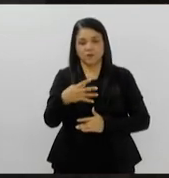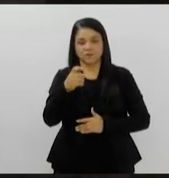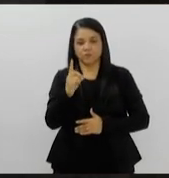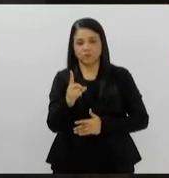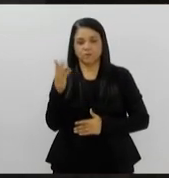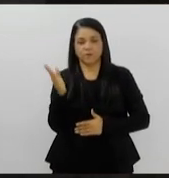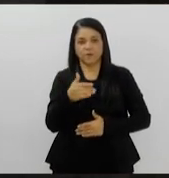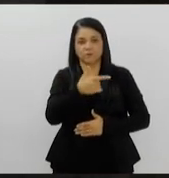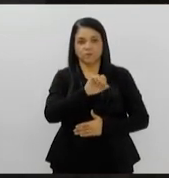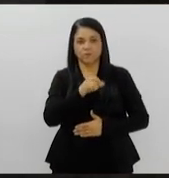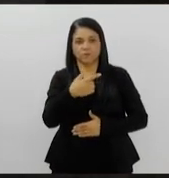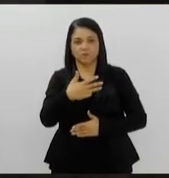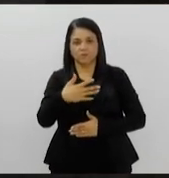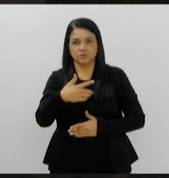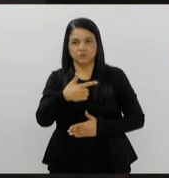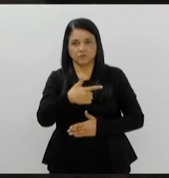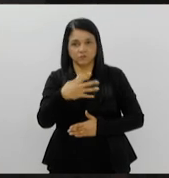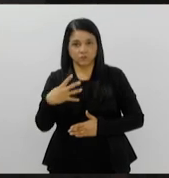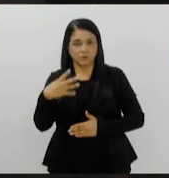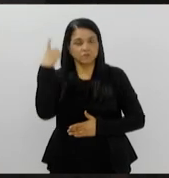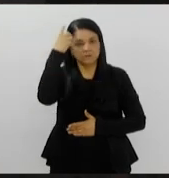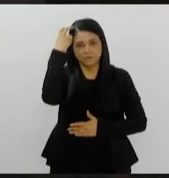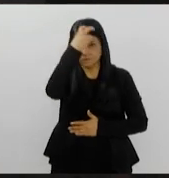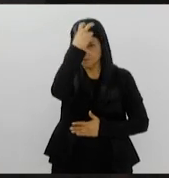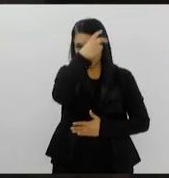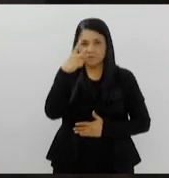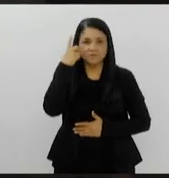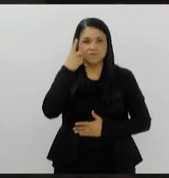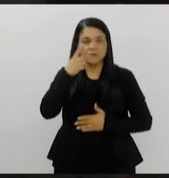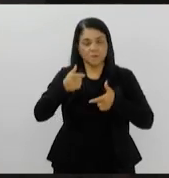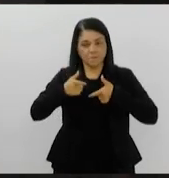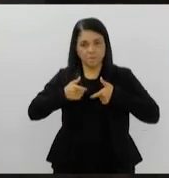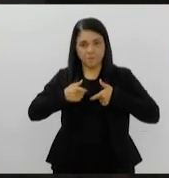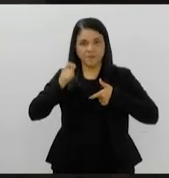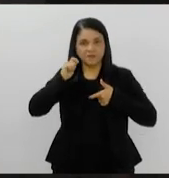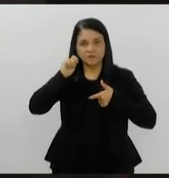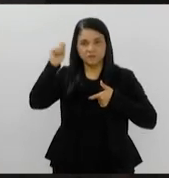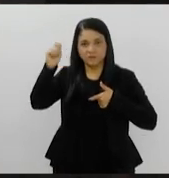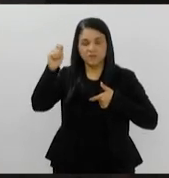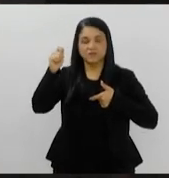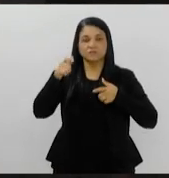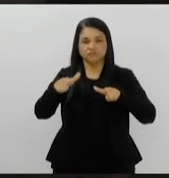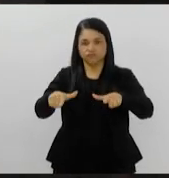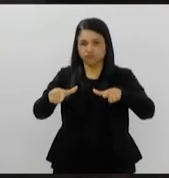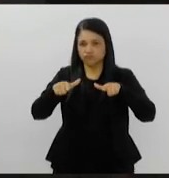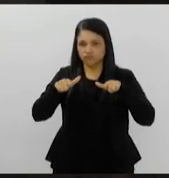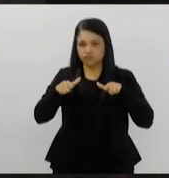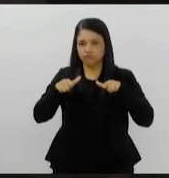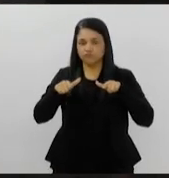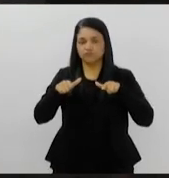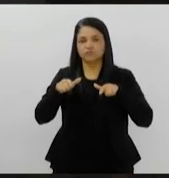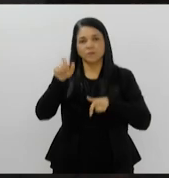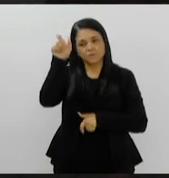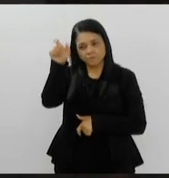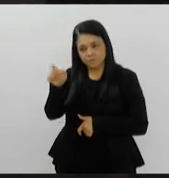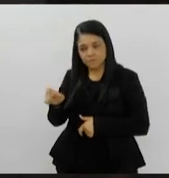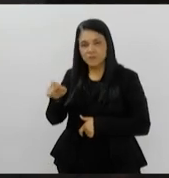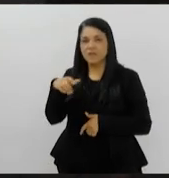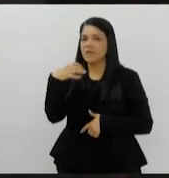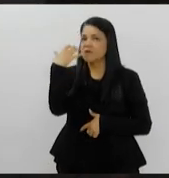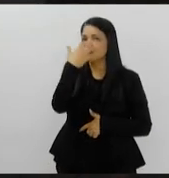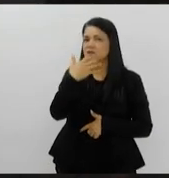autoria da deputada Verônica Lima, que concede a medalha Tiradentes e seu respectivo diploma à ilustríssima